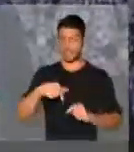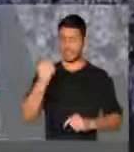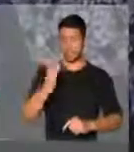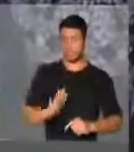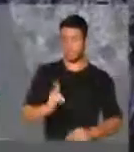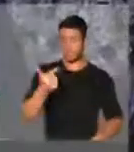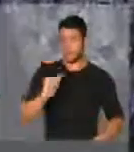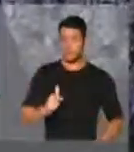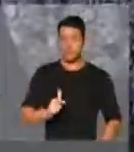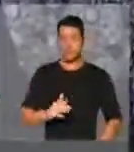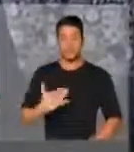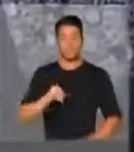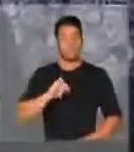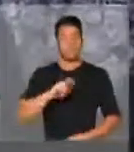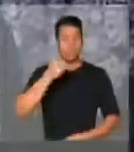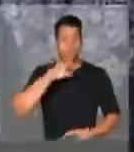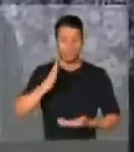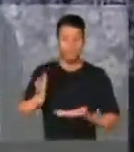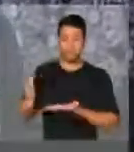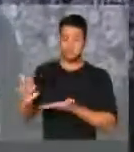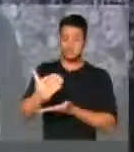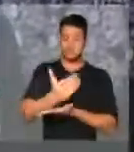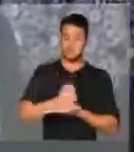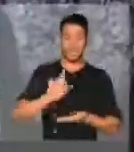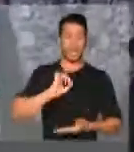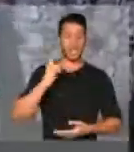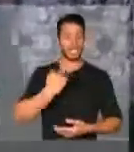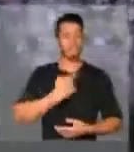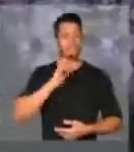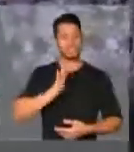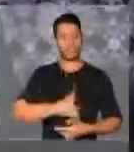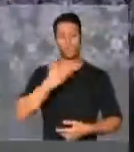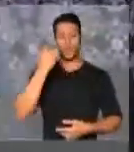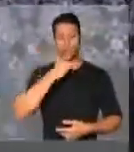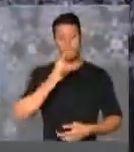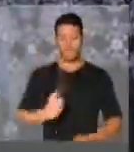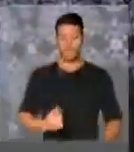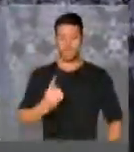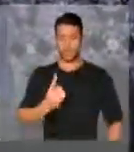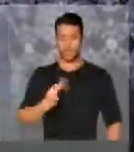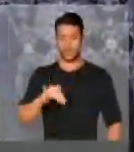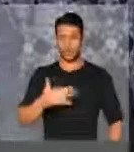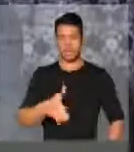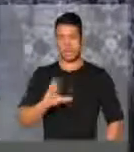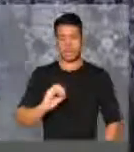Só com a arrecadação desses recursos nós cobrimos esse 1 trilhão que o governo está dizendo.